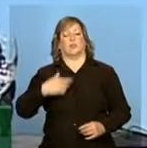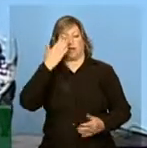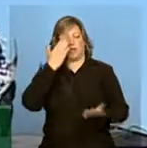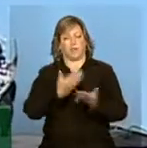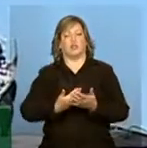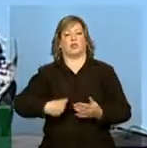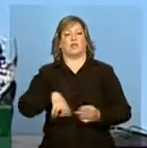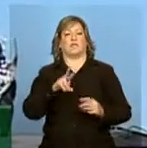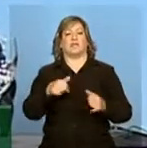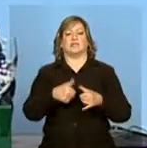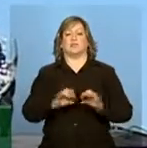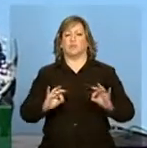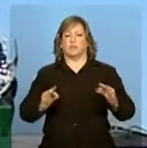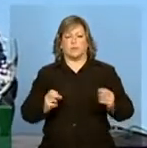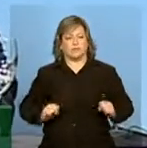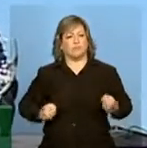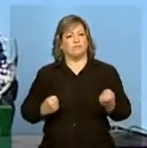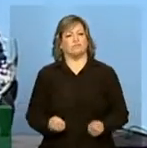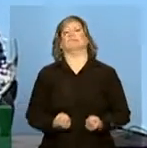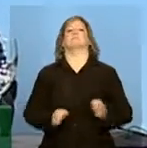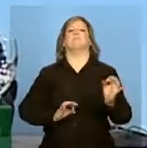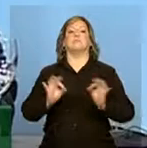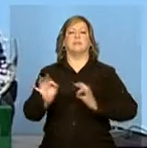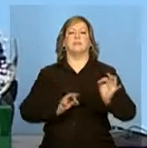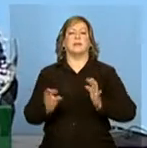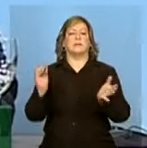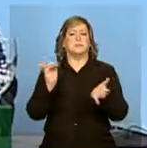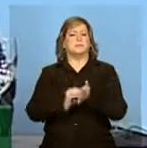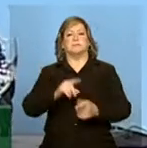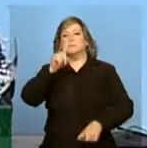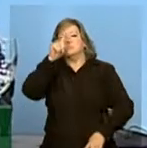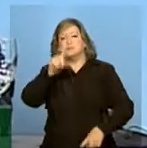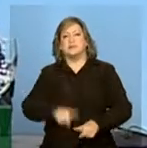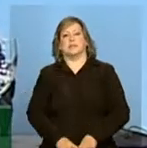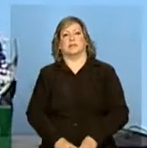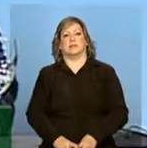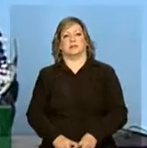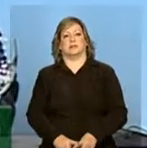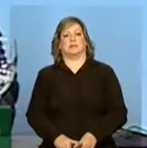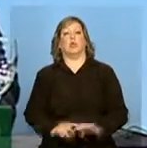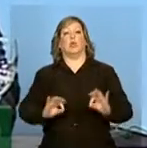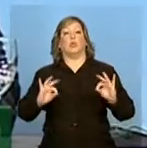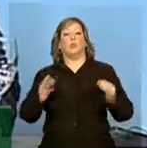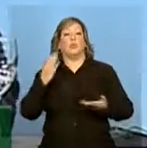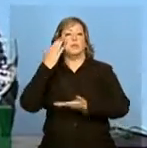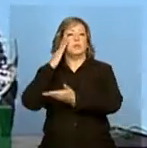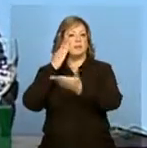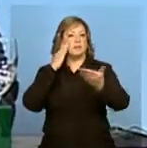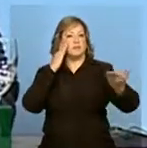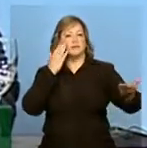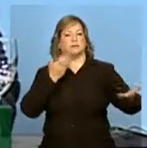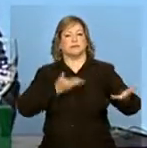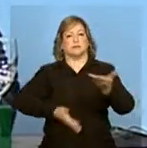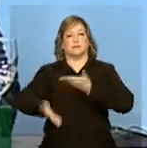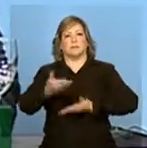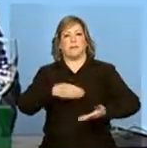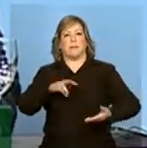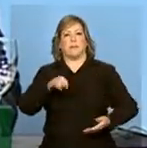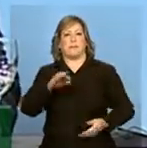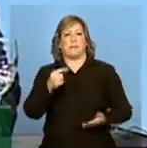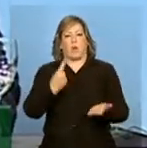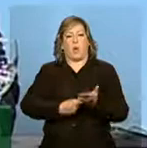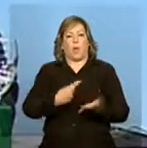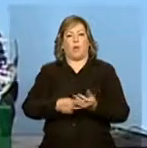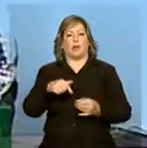todos empenhados em implementar plenamente os entendimentos e as metas acordadas